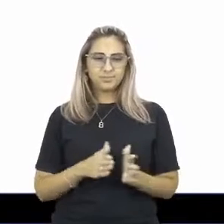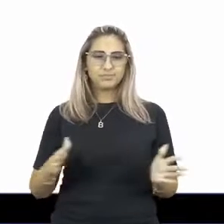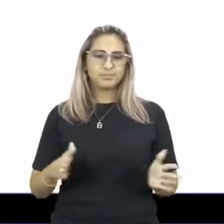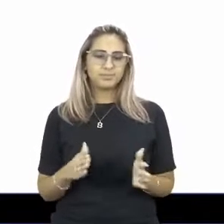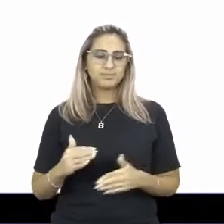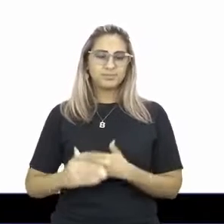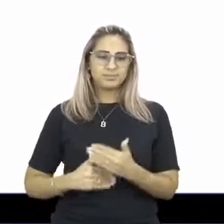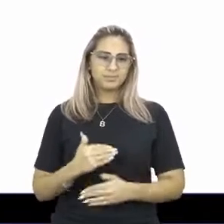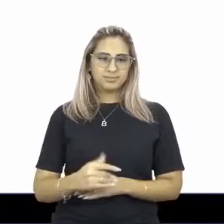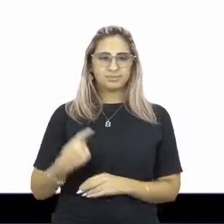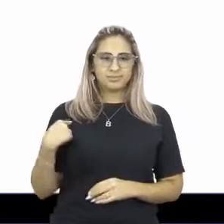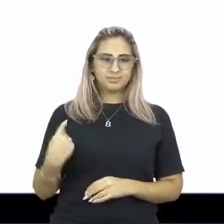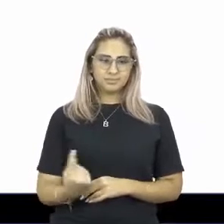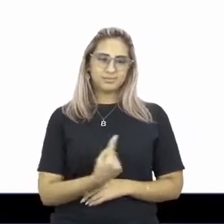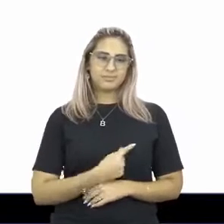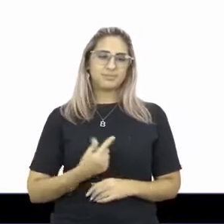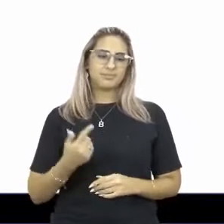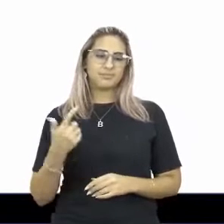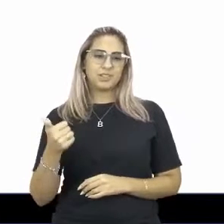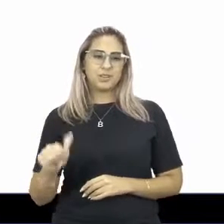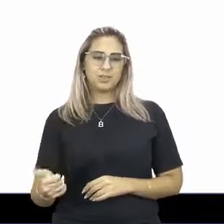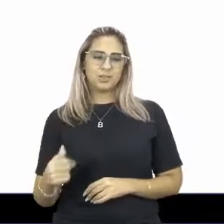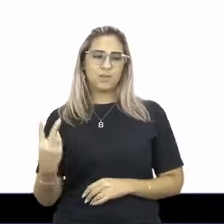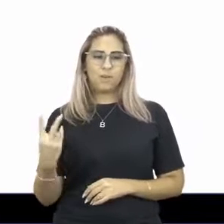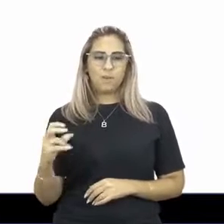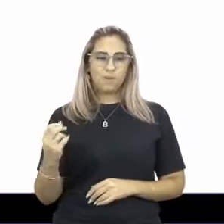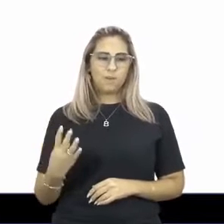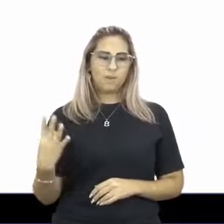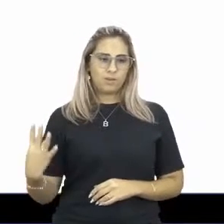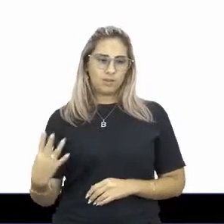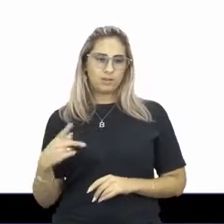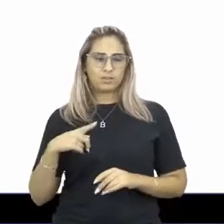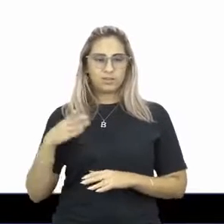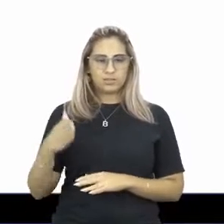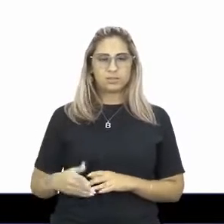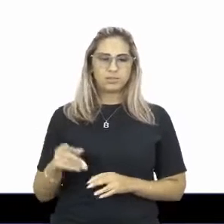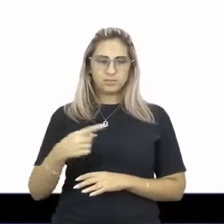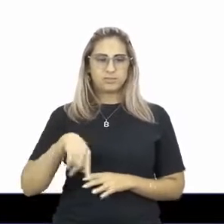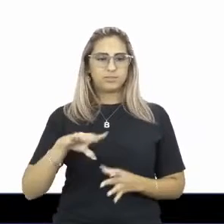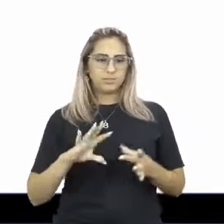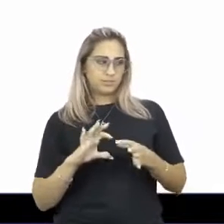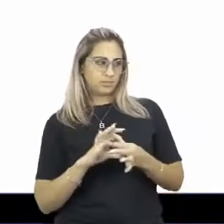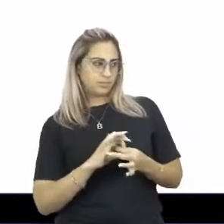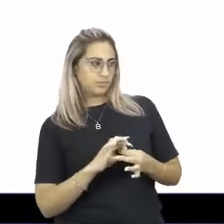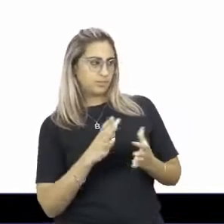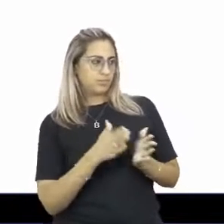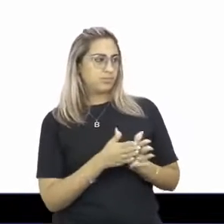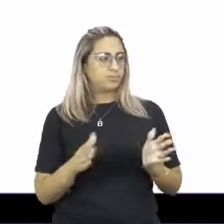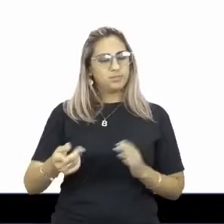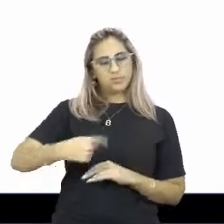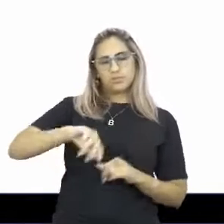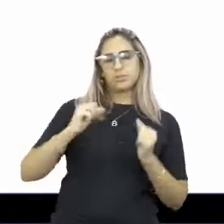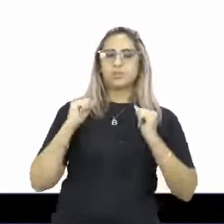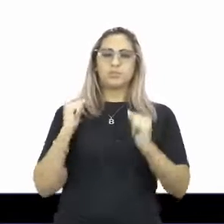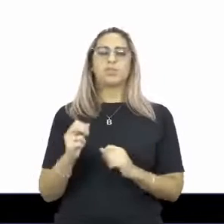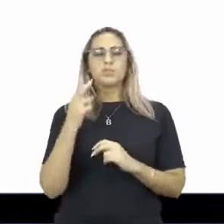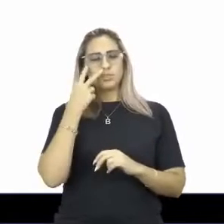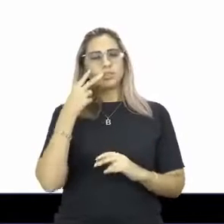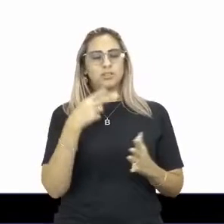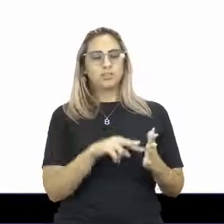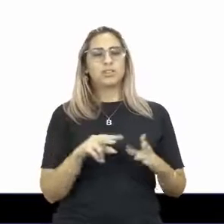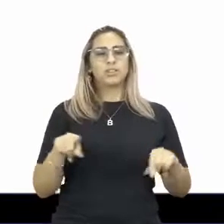atribuição de aulas de 2024 na plataforma SED, a gente coloca o endereço eletrônico aí para que vocês possam